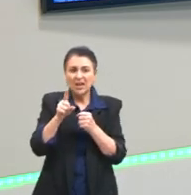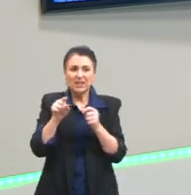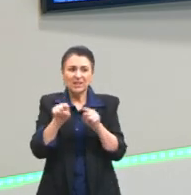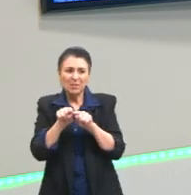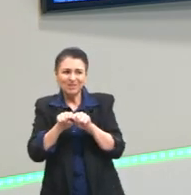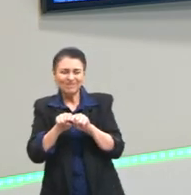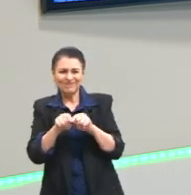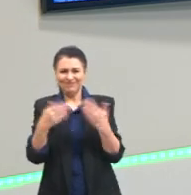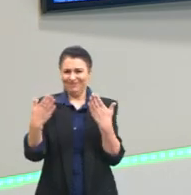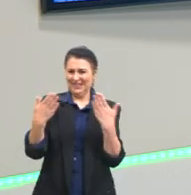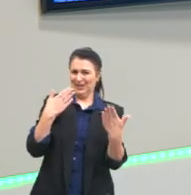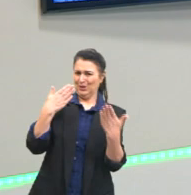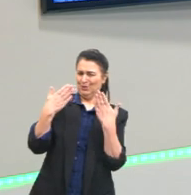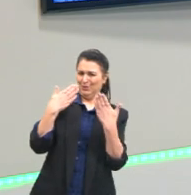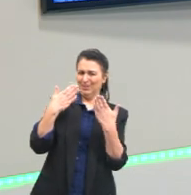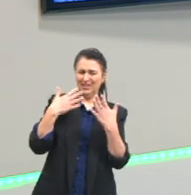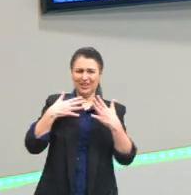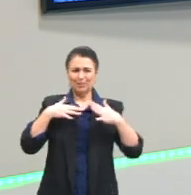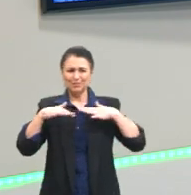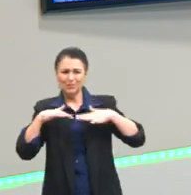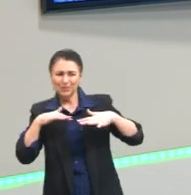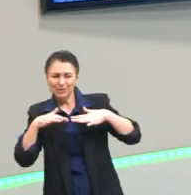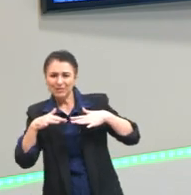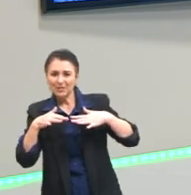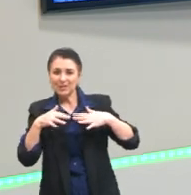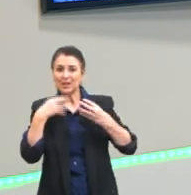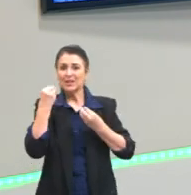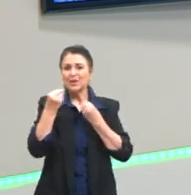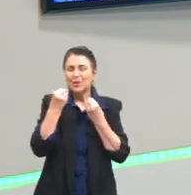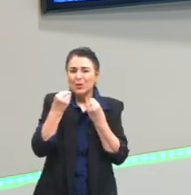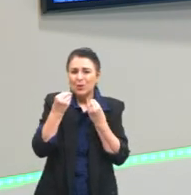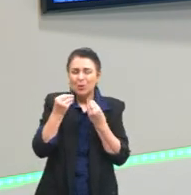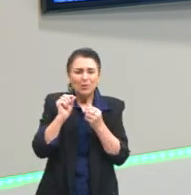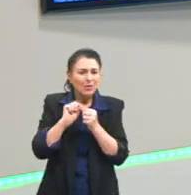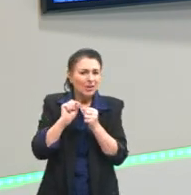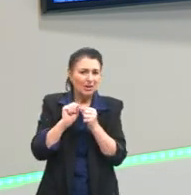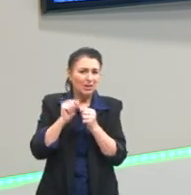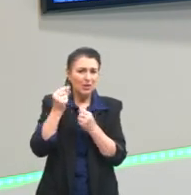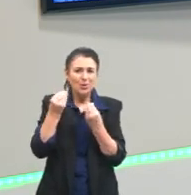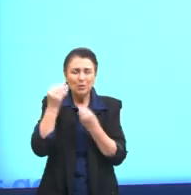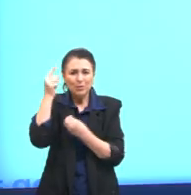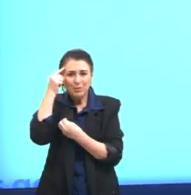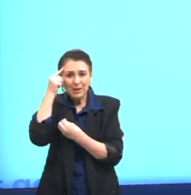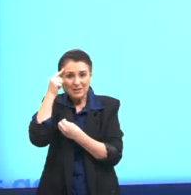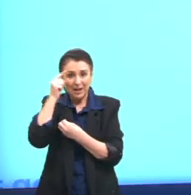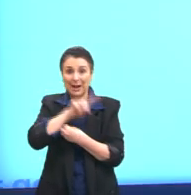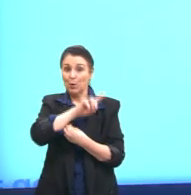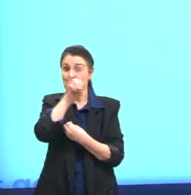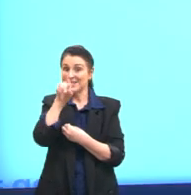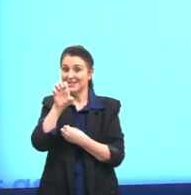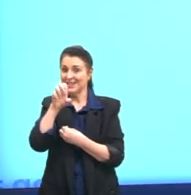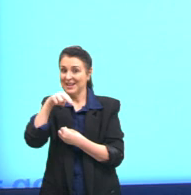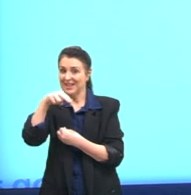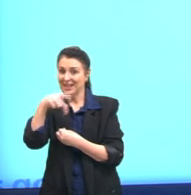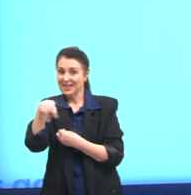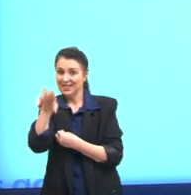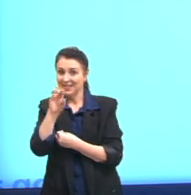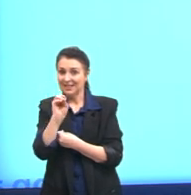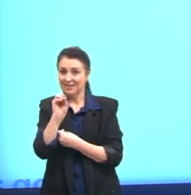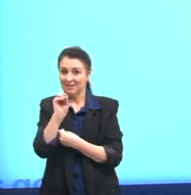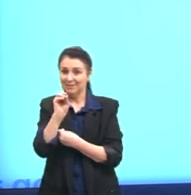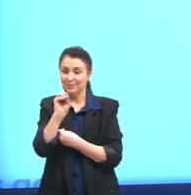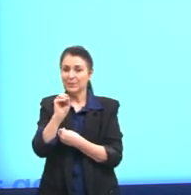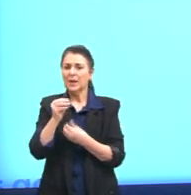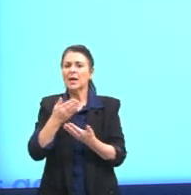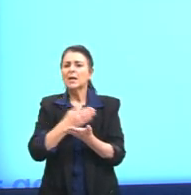questiona essa mobilidade no fundo ele tá questionando a mobilidade ou zenão de eléia né E aí